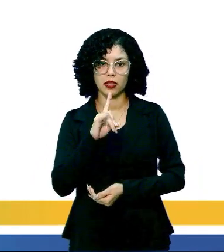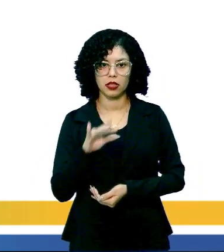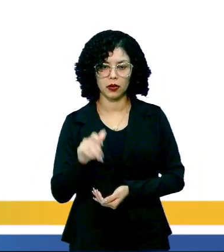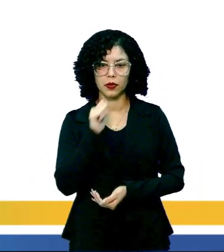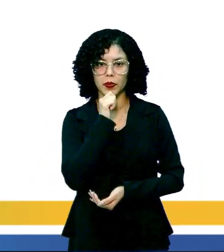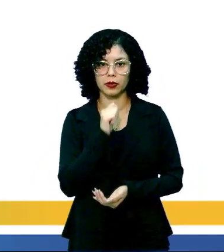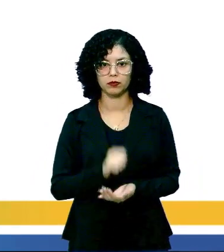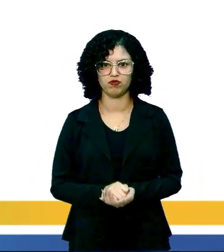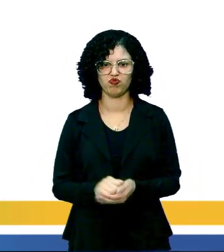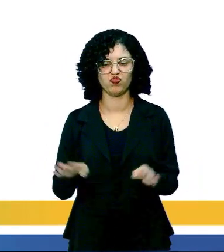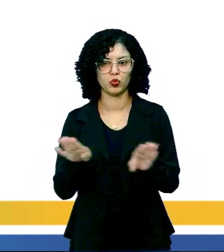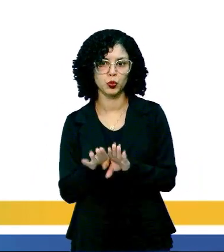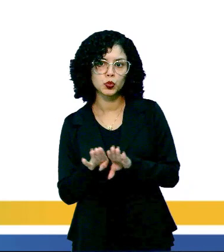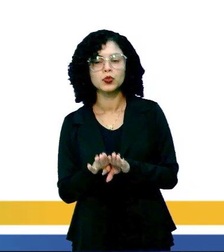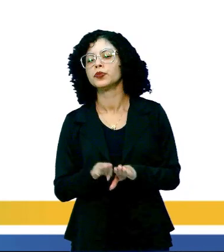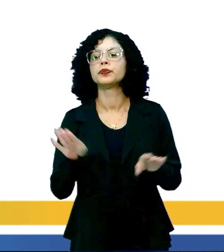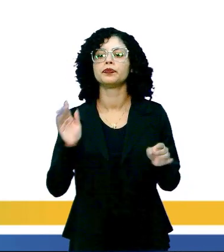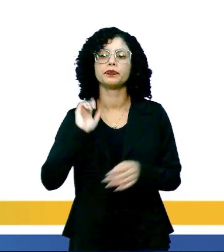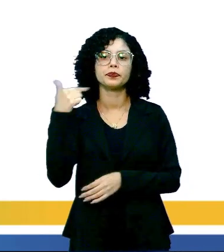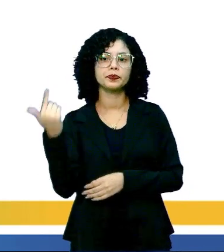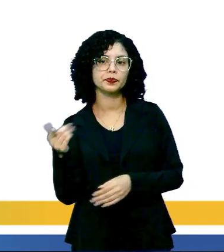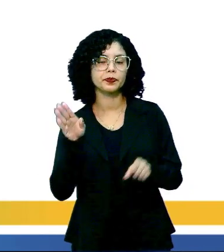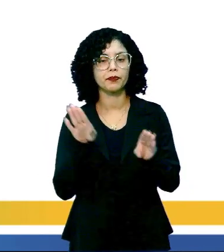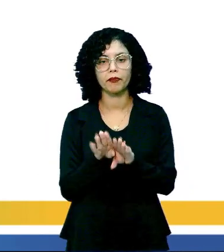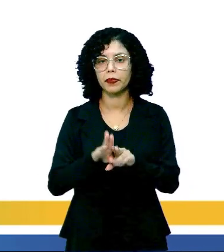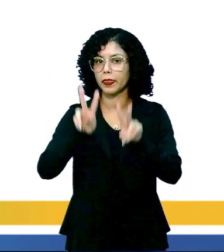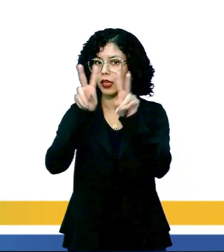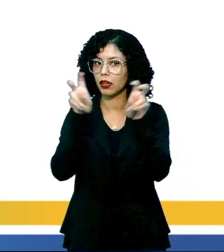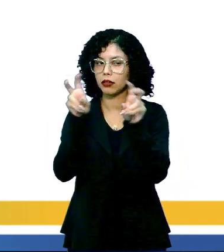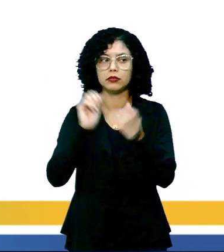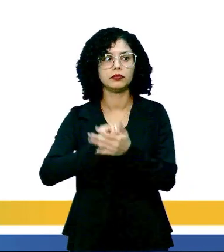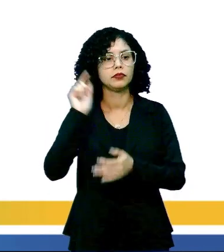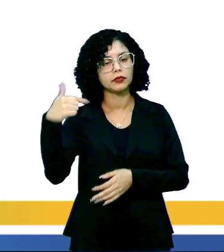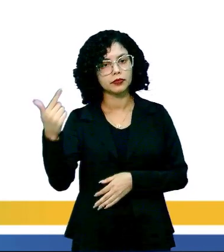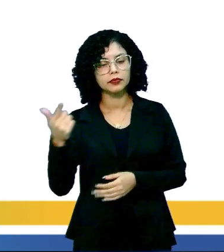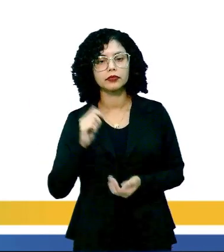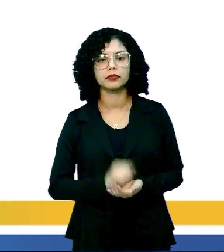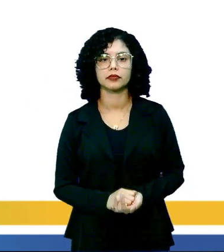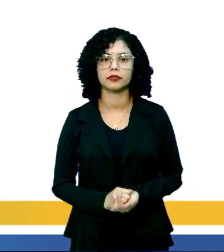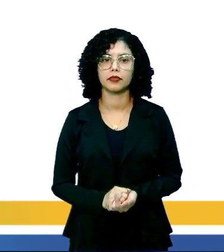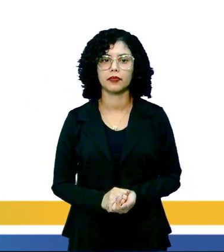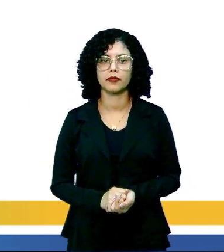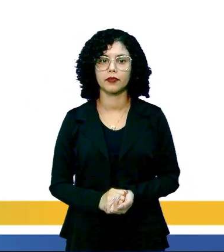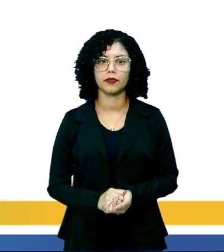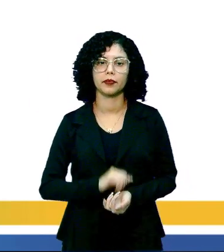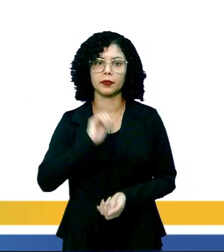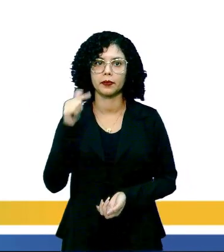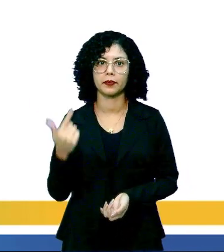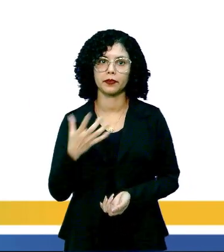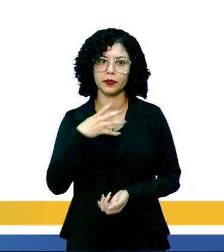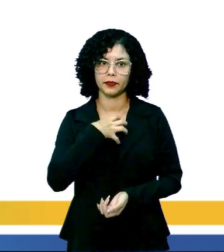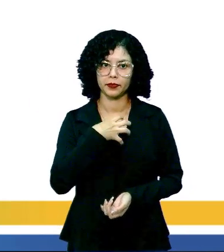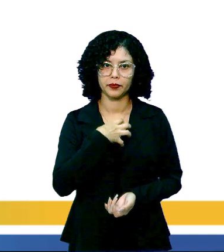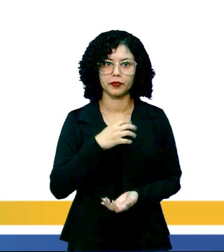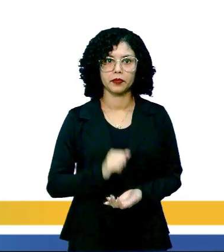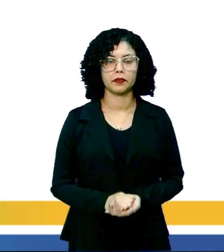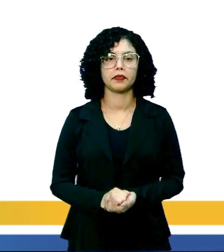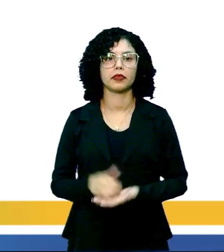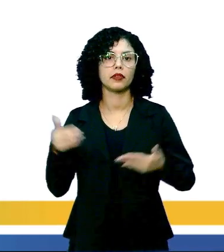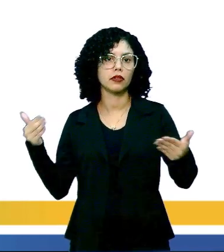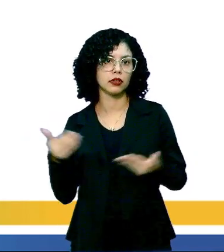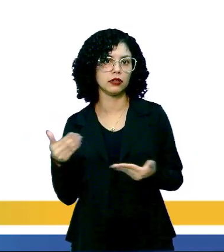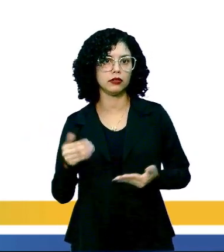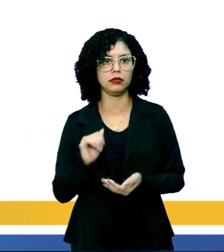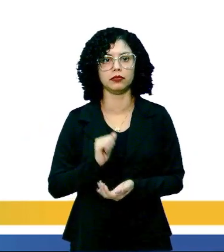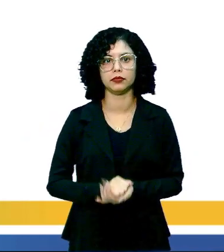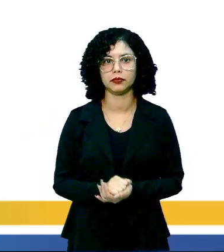marginal, tá? A gente vai ter uma outra tendência que será abordada posteriormente, mas fica para um outro momento.